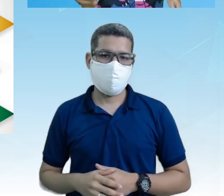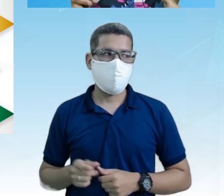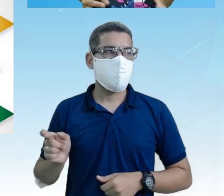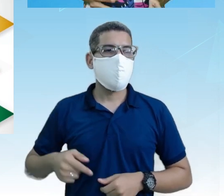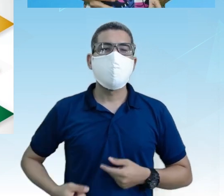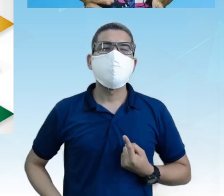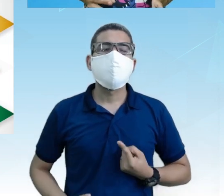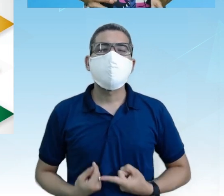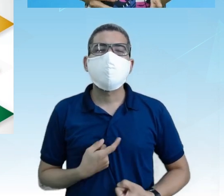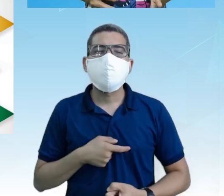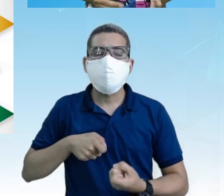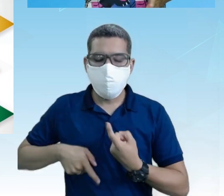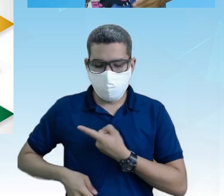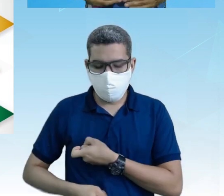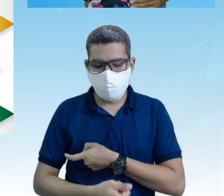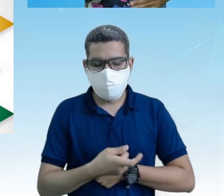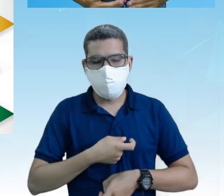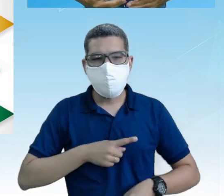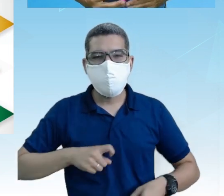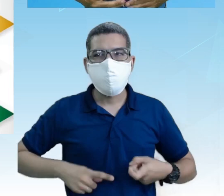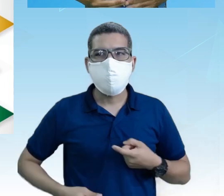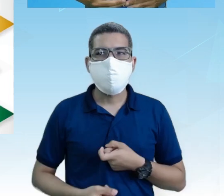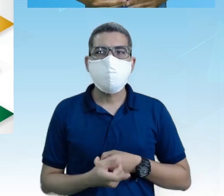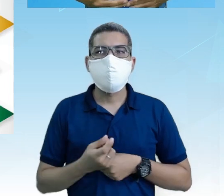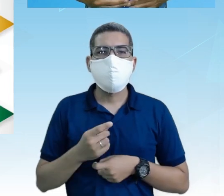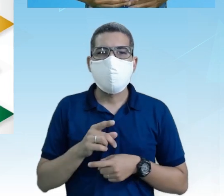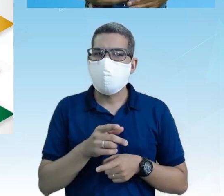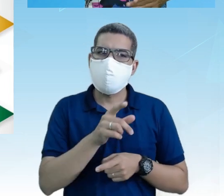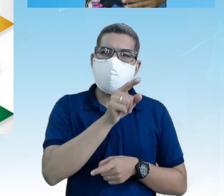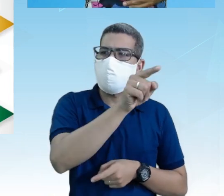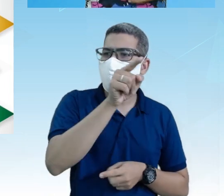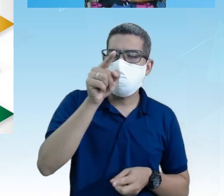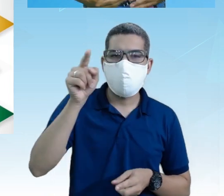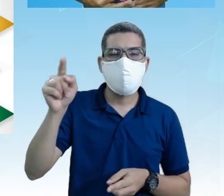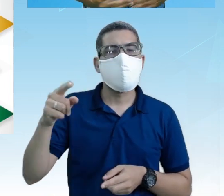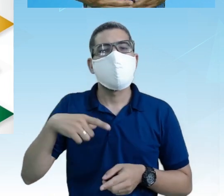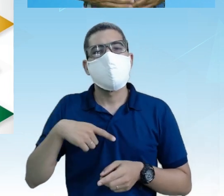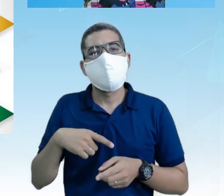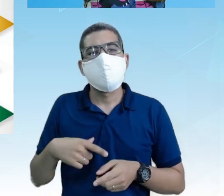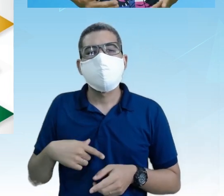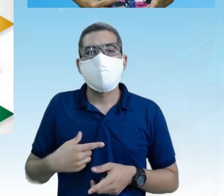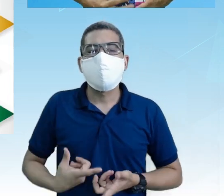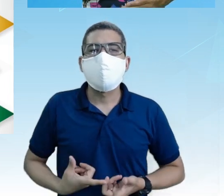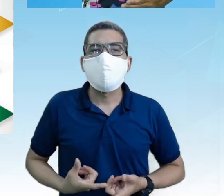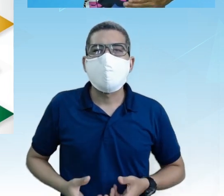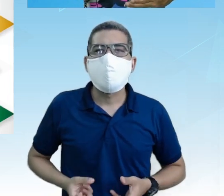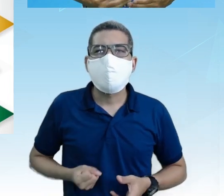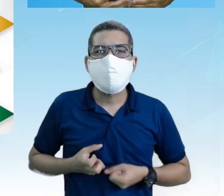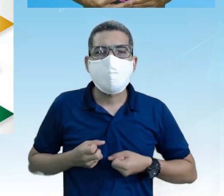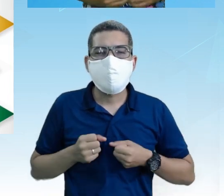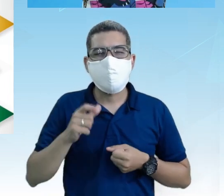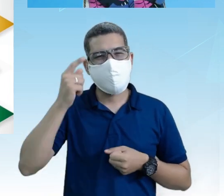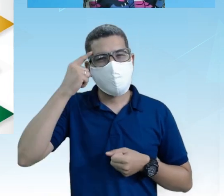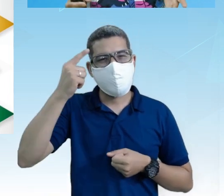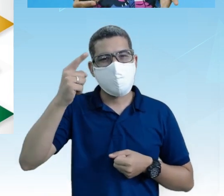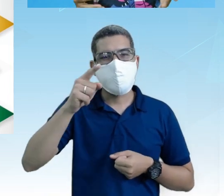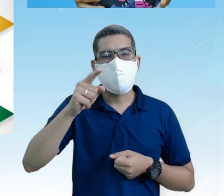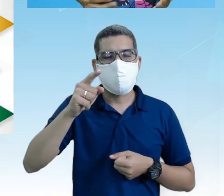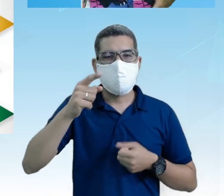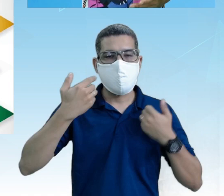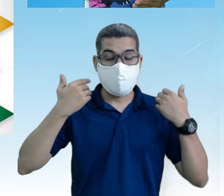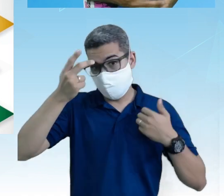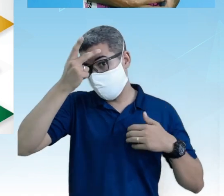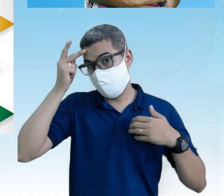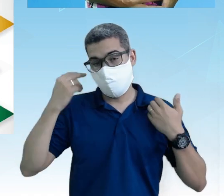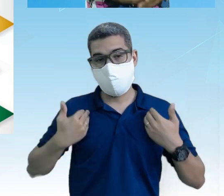sua sobrevivência. E quando ele faz isso, ele vai debilitando, por exemplo, a lombriga e o ser humano,